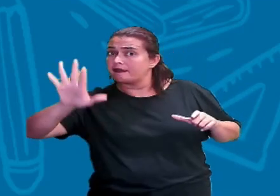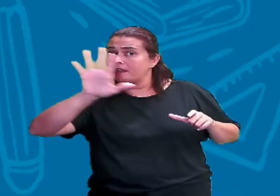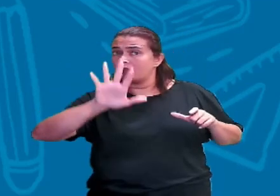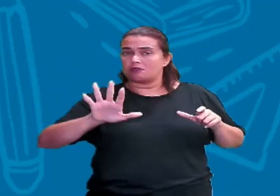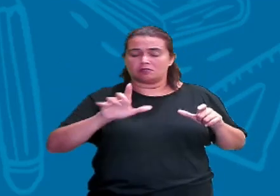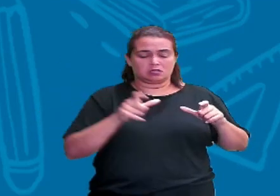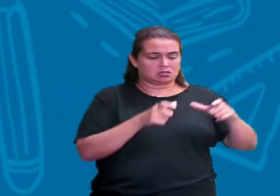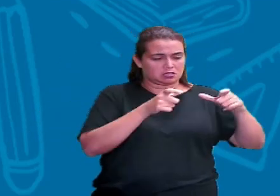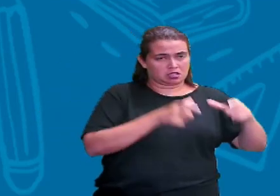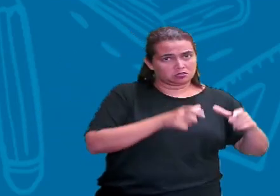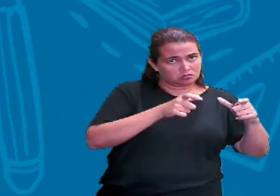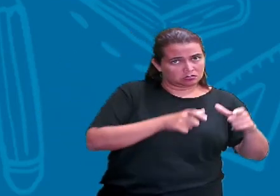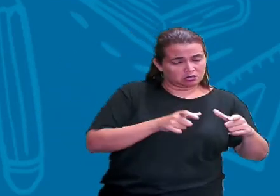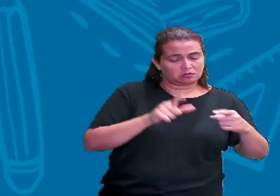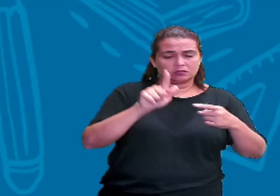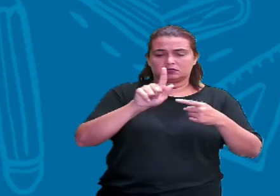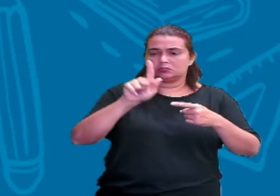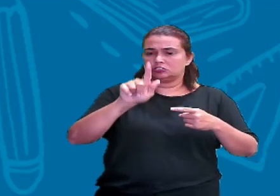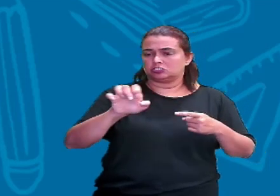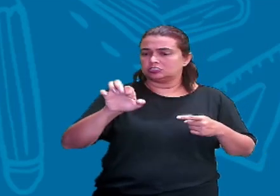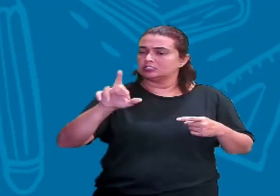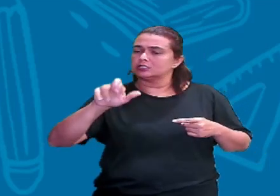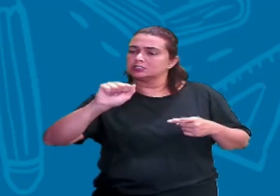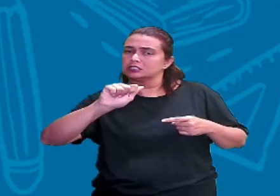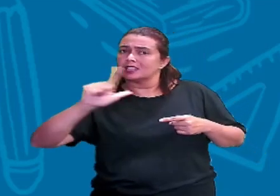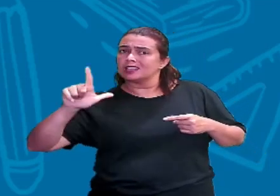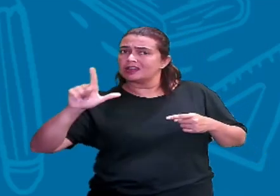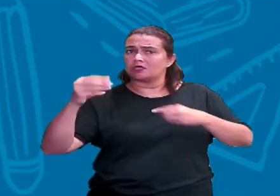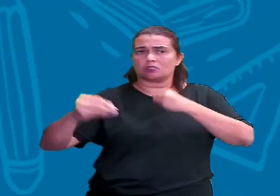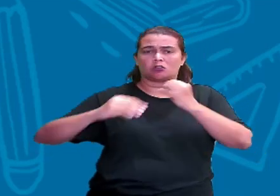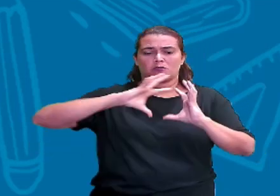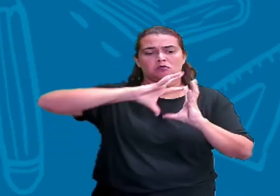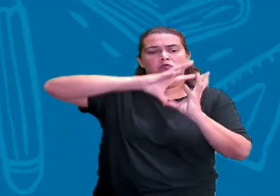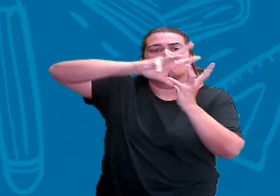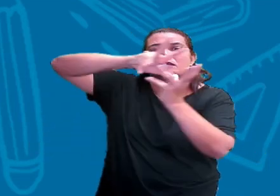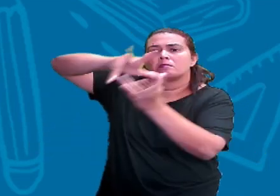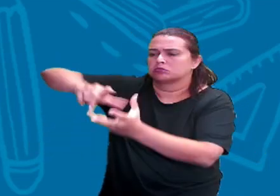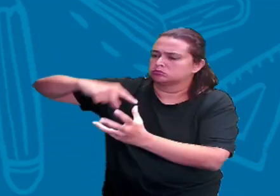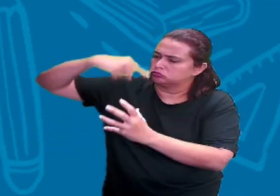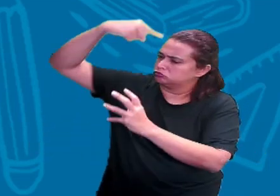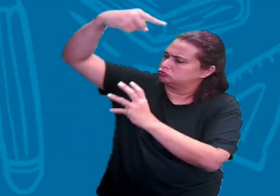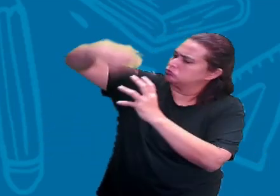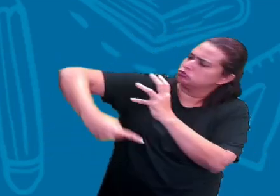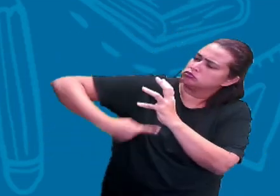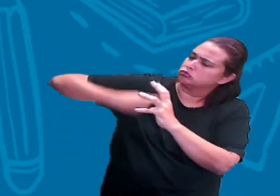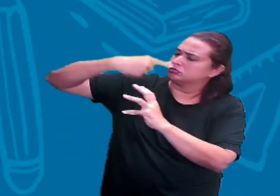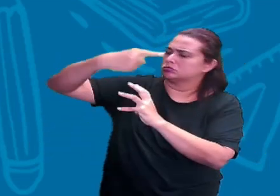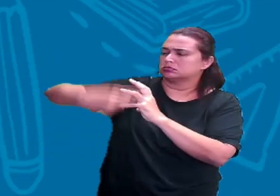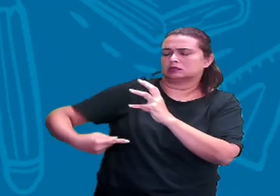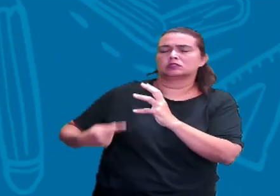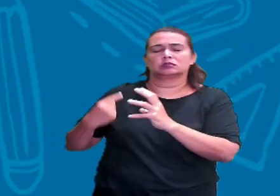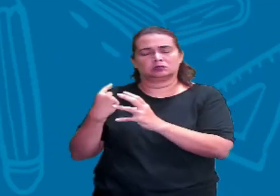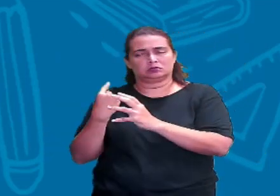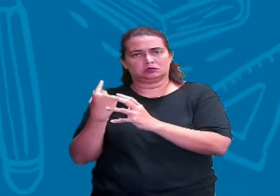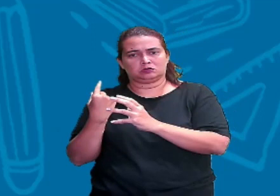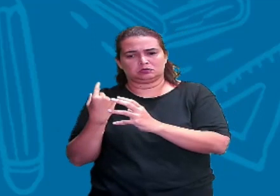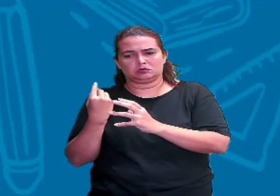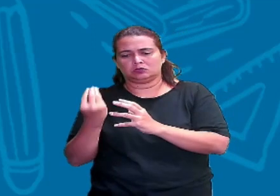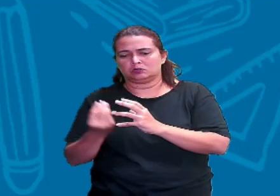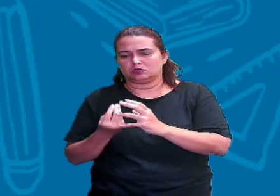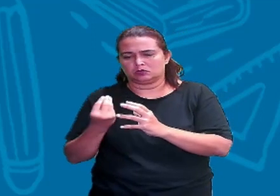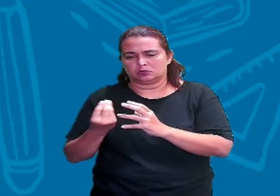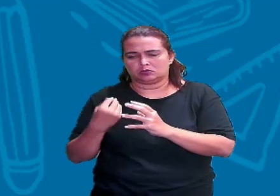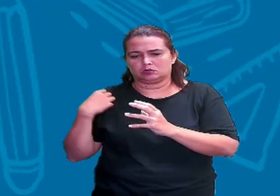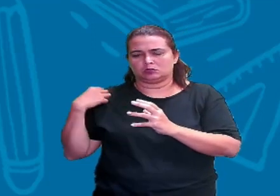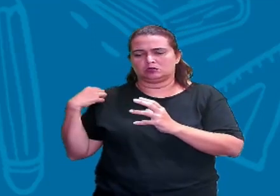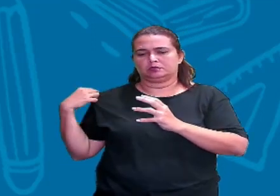exemplo, situações que englobam todo o planeta, certo? São o que a gente chama aqui, ó,